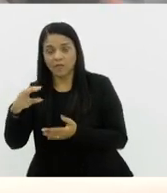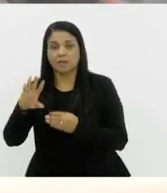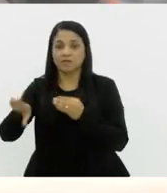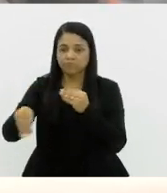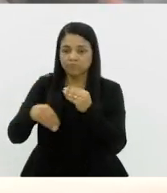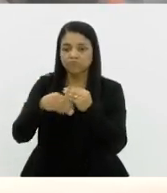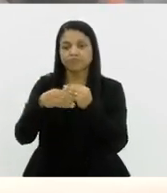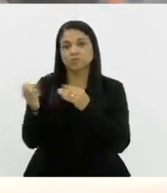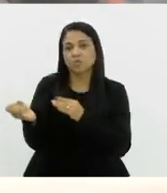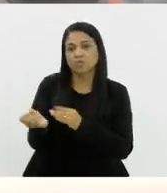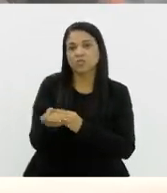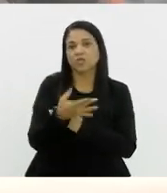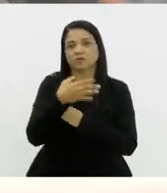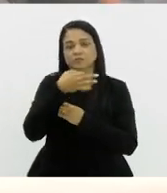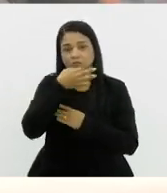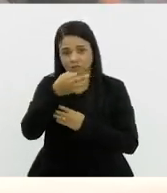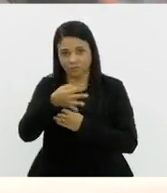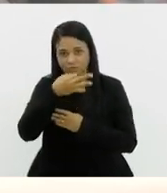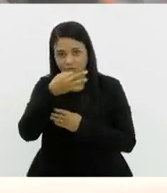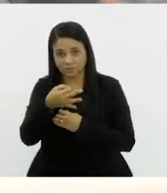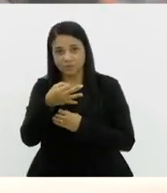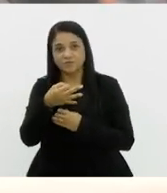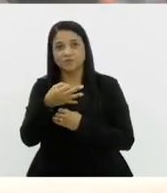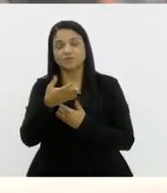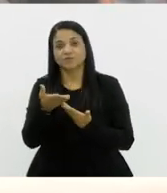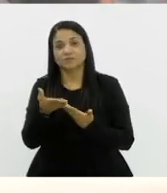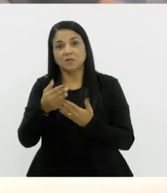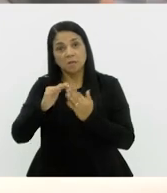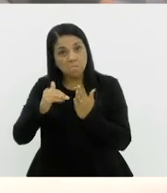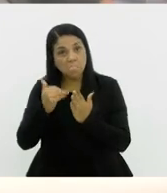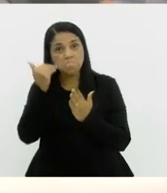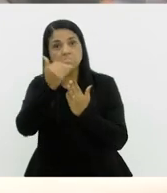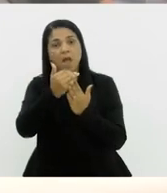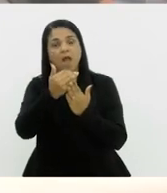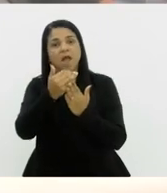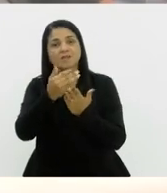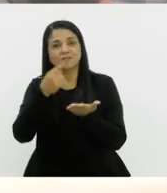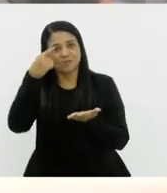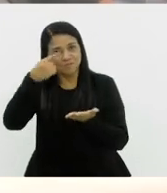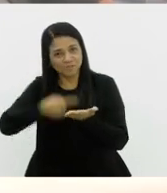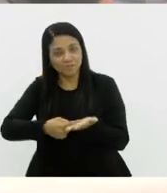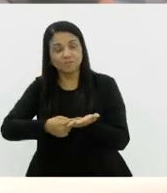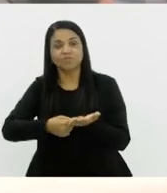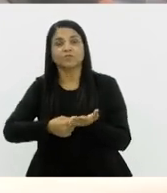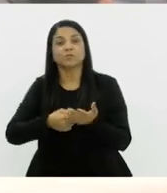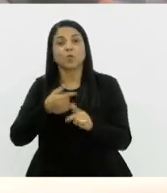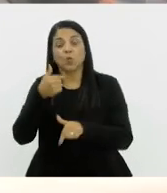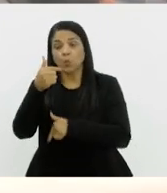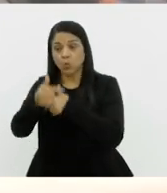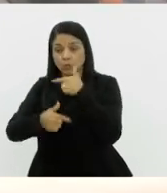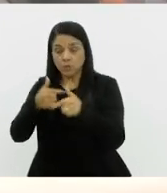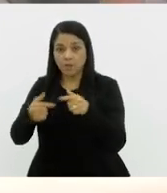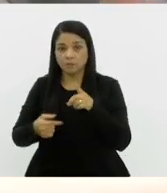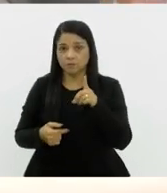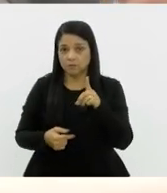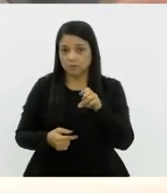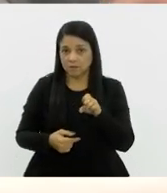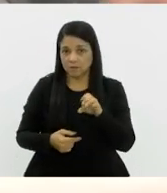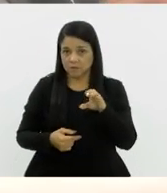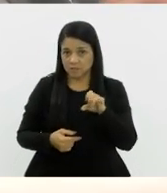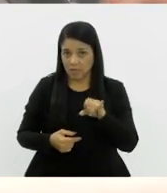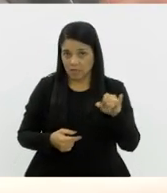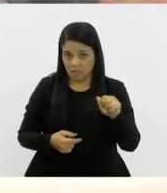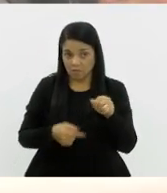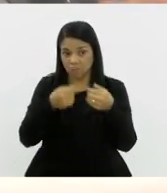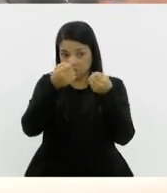como foram mais adiante. Então, nesse caso, eu acho que o trabalho do DSEA, se isso tudo, como